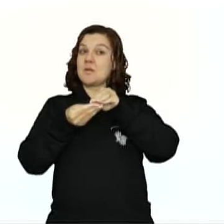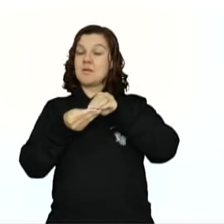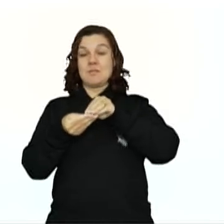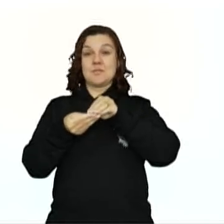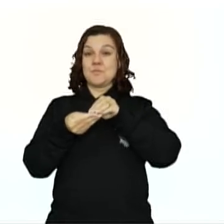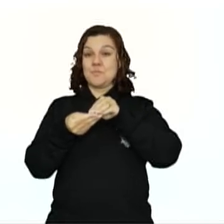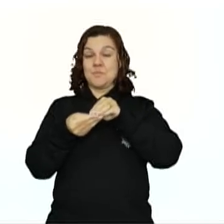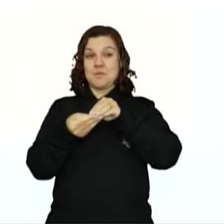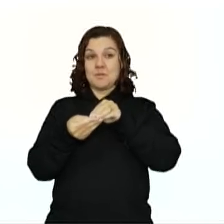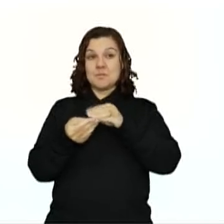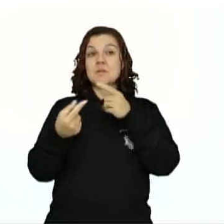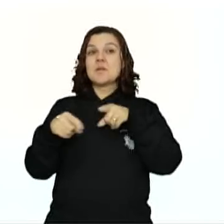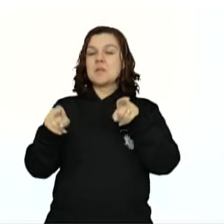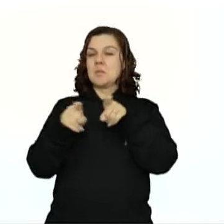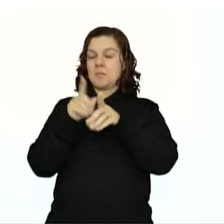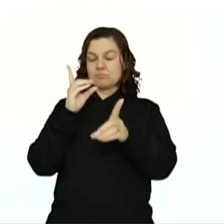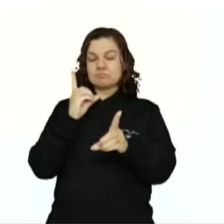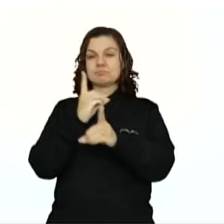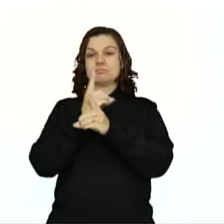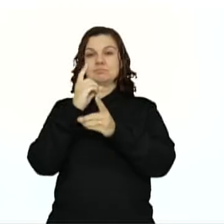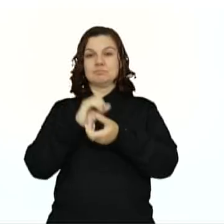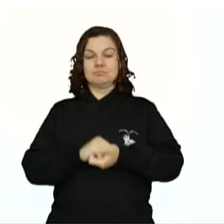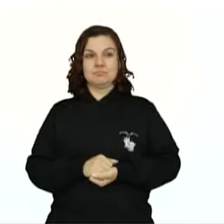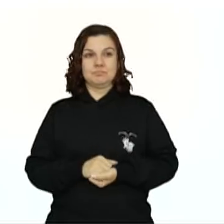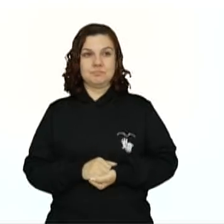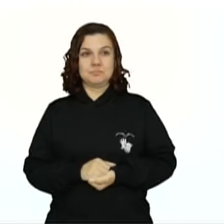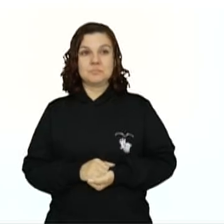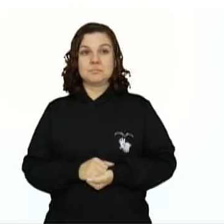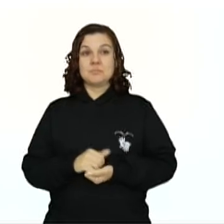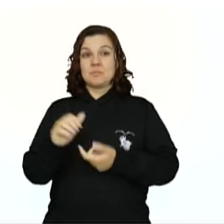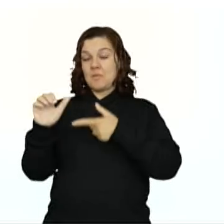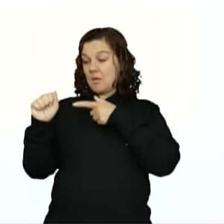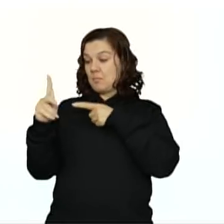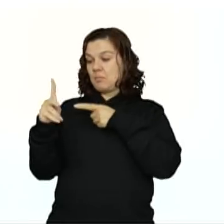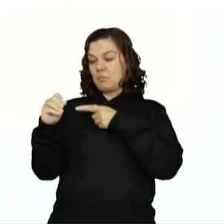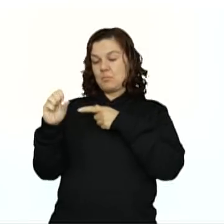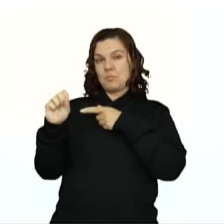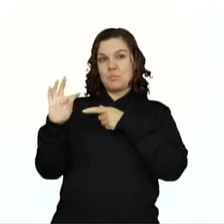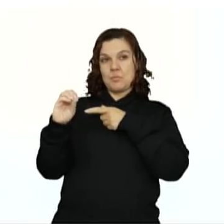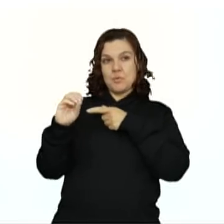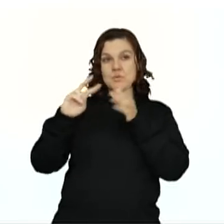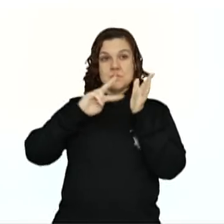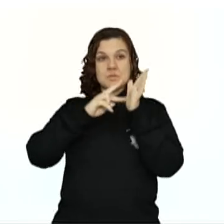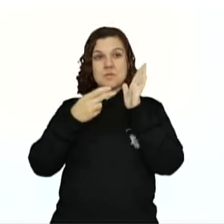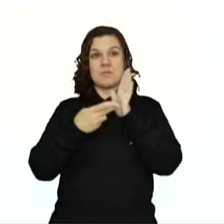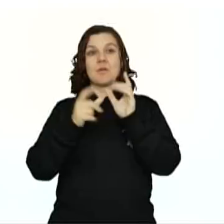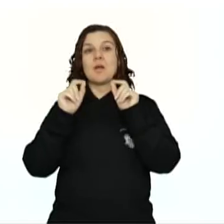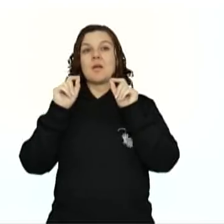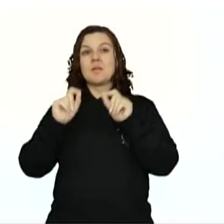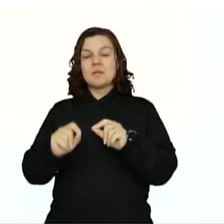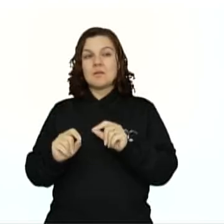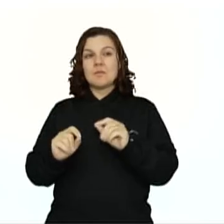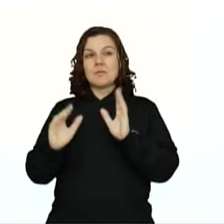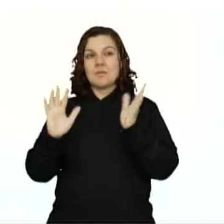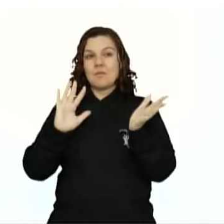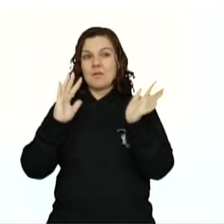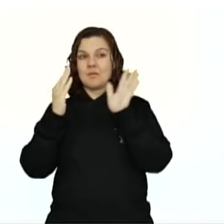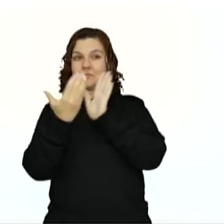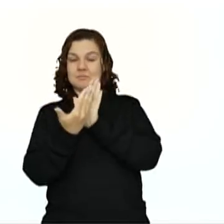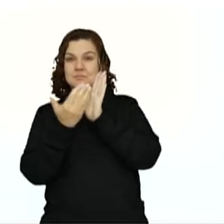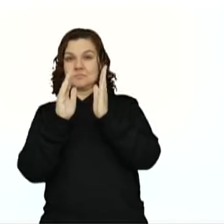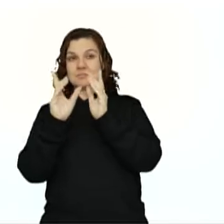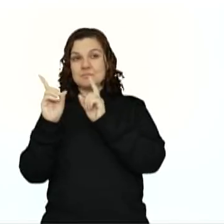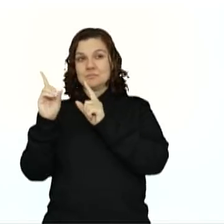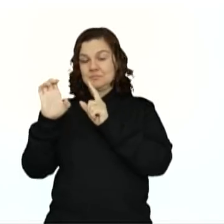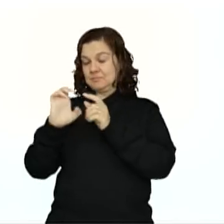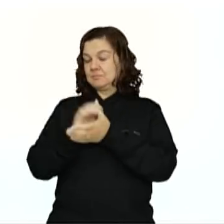ampliá-los, resumi-los ou identificá-los. O aposto cujo significado é posto ao lado